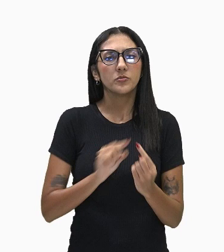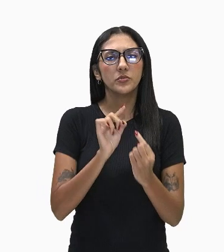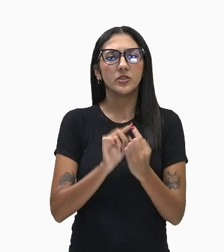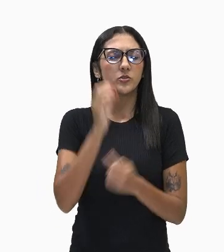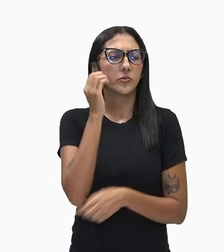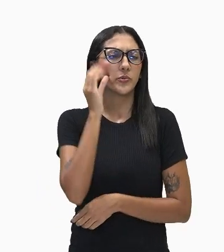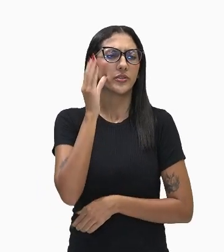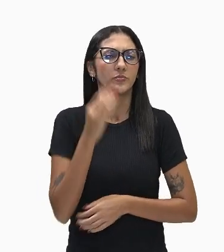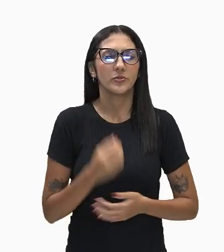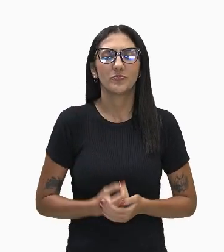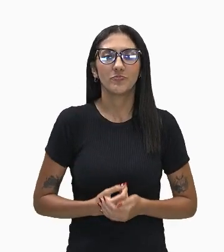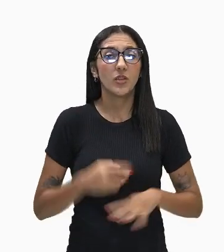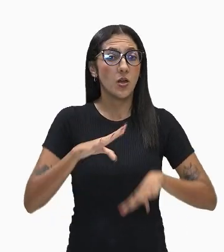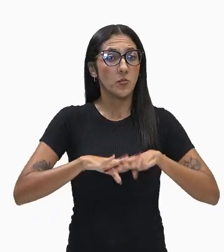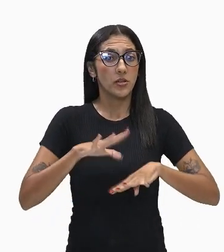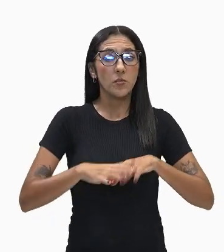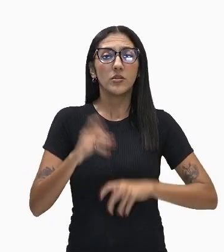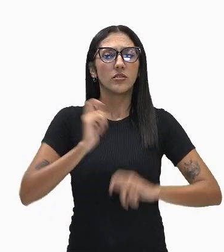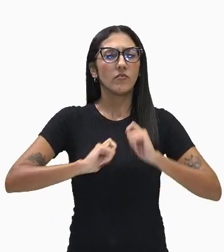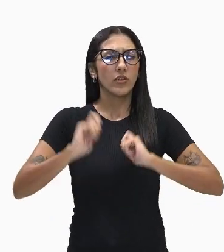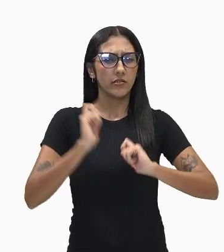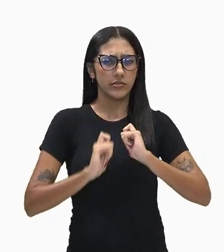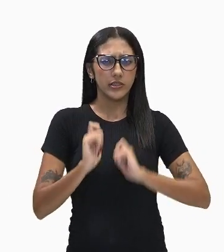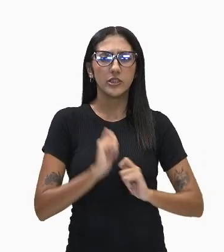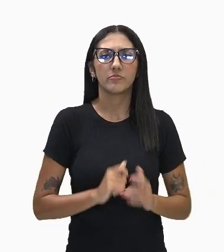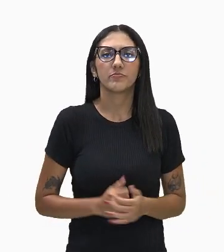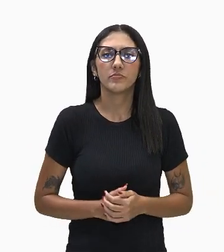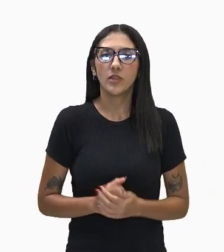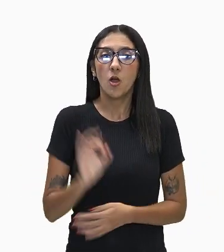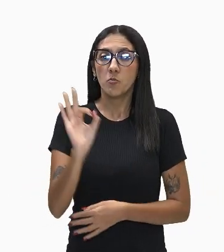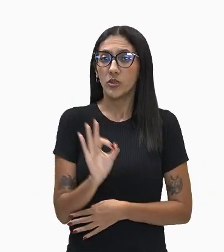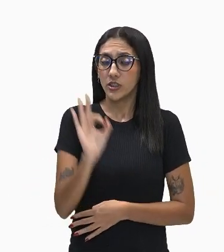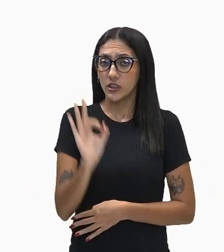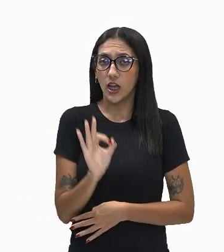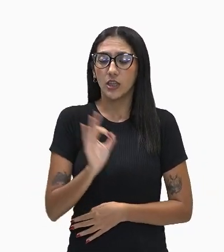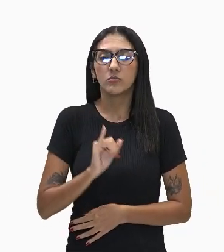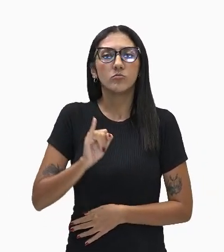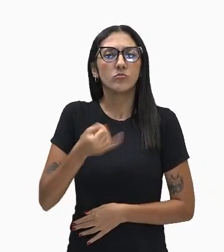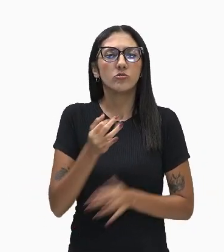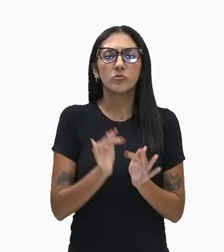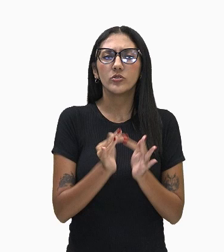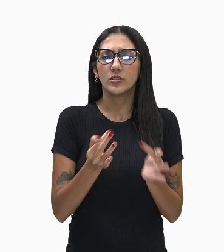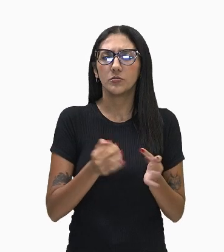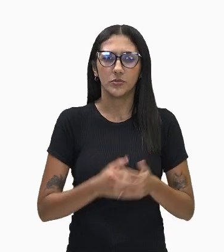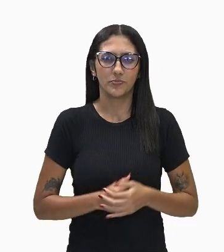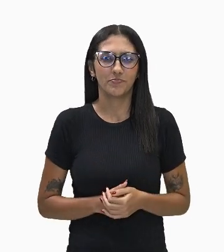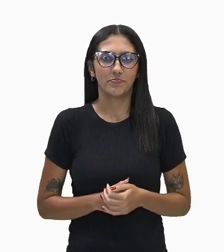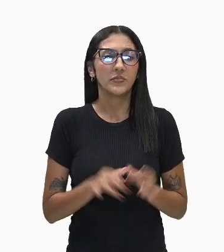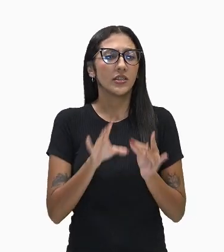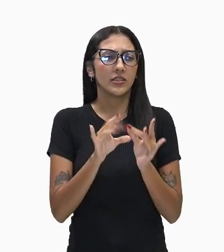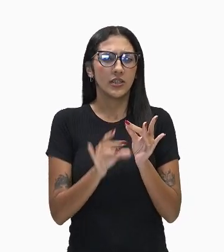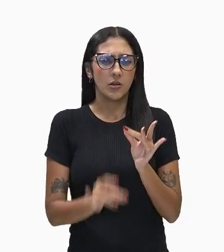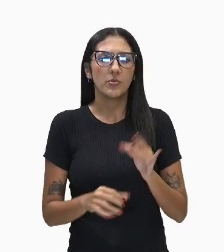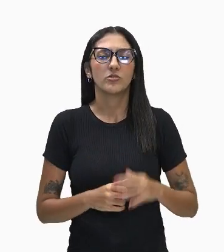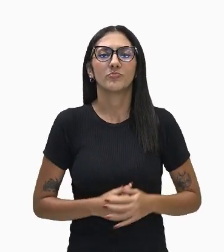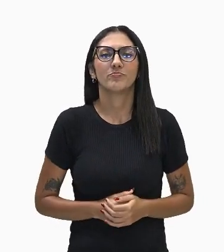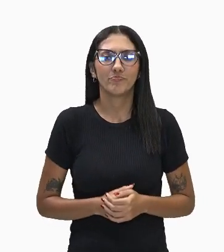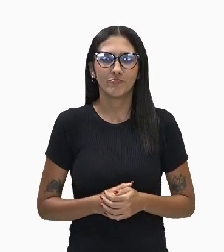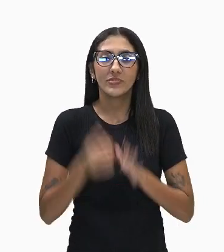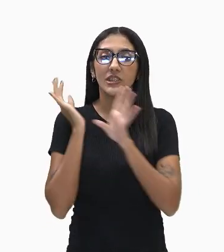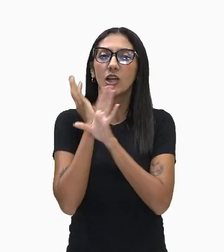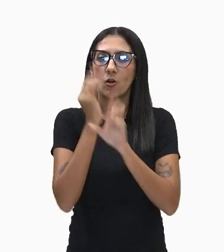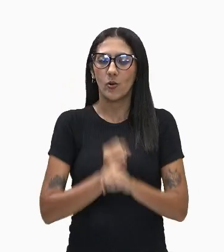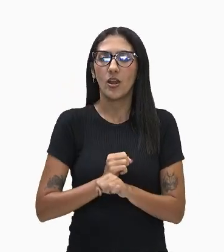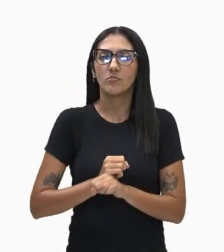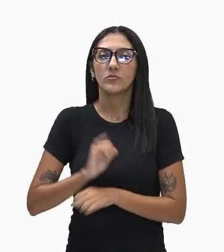de conhecimento matemática financeira, porcentagem, juros simples, detalhamento, calcular